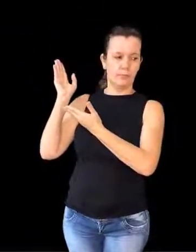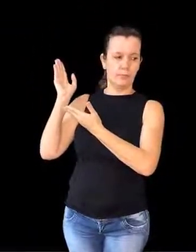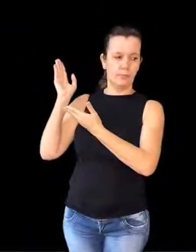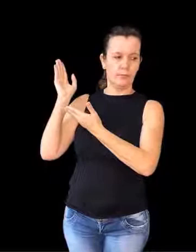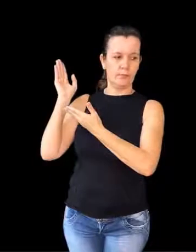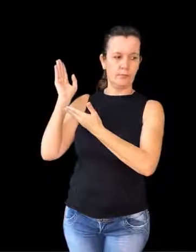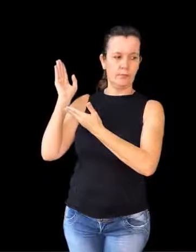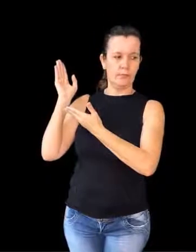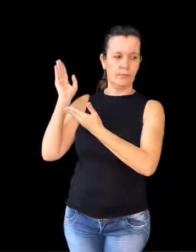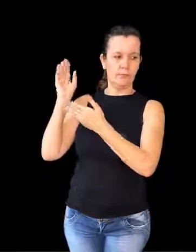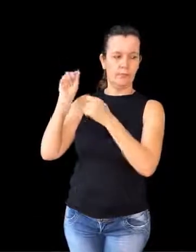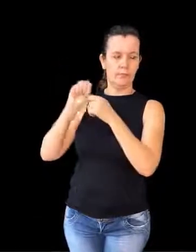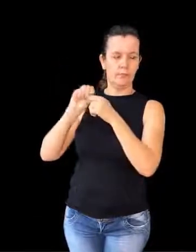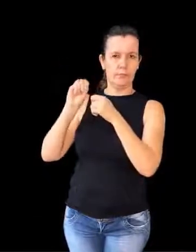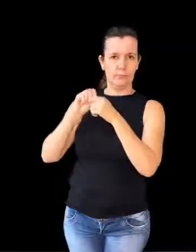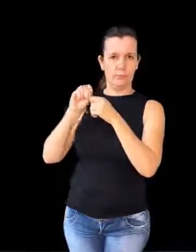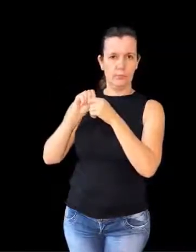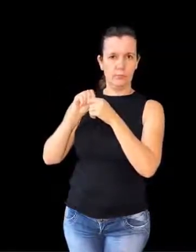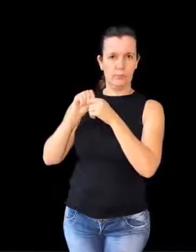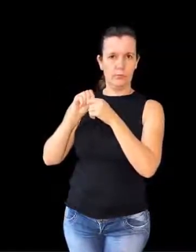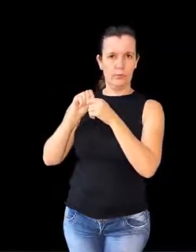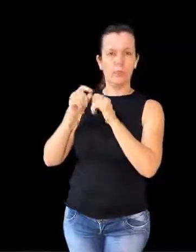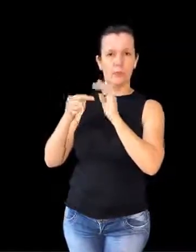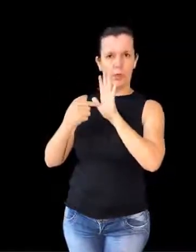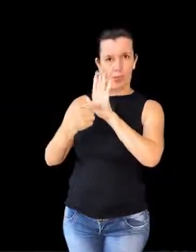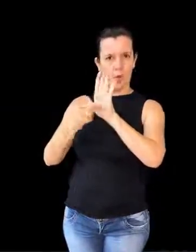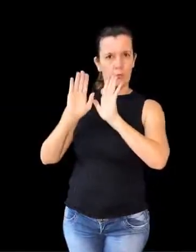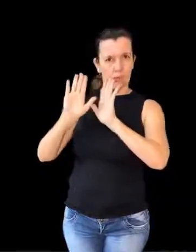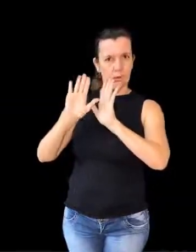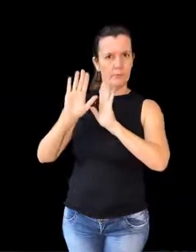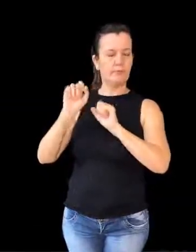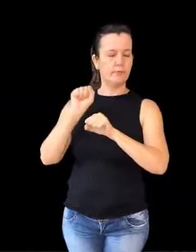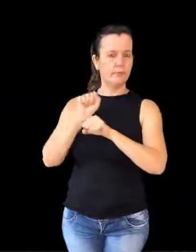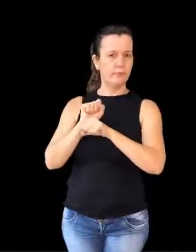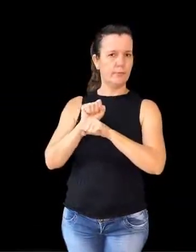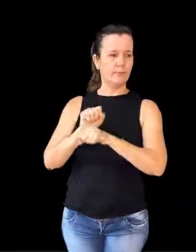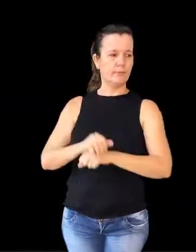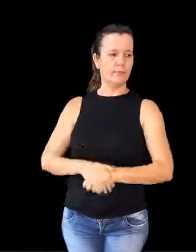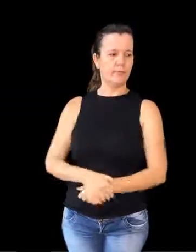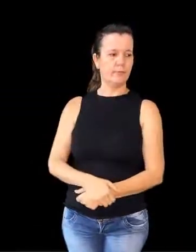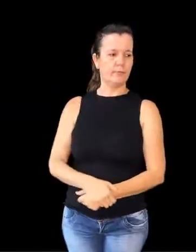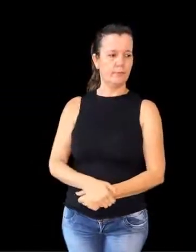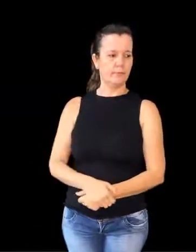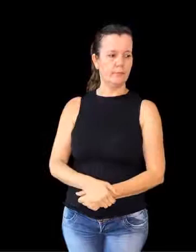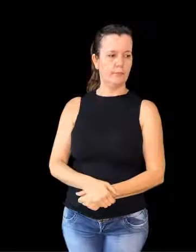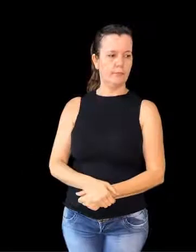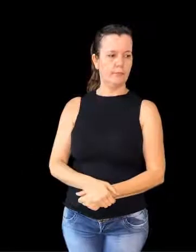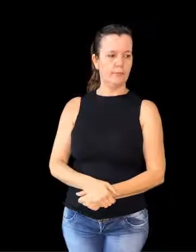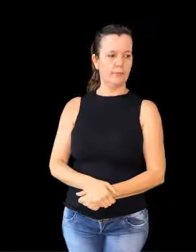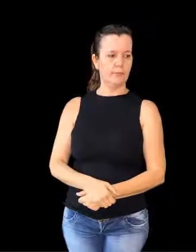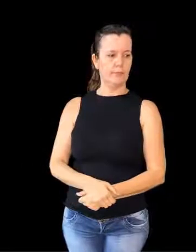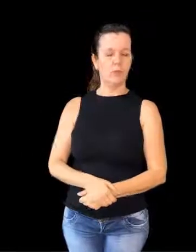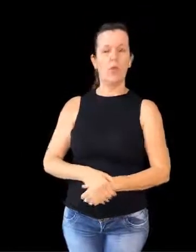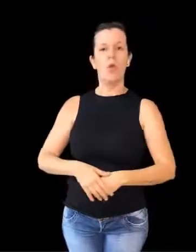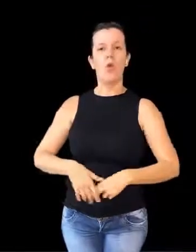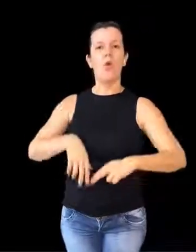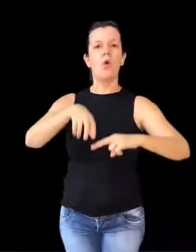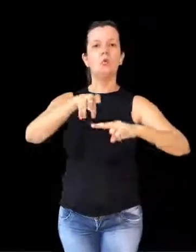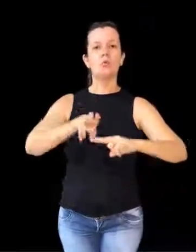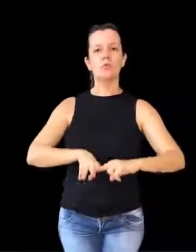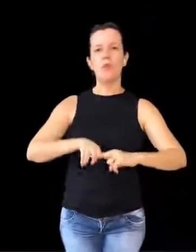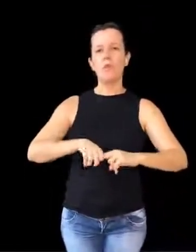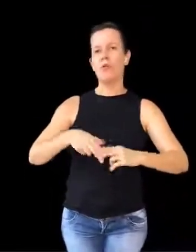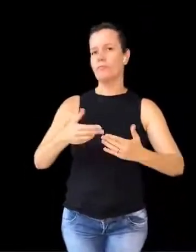aqui, tá? E aí, vou colocar ele aqui, ó. Ó. Aí eu vou cortar e vou fazer. E